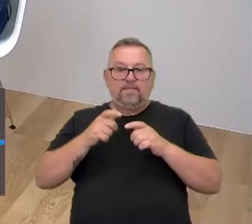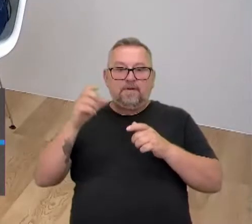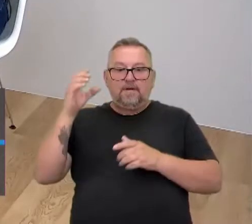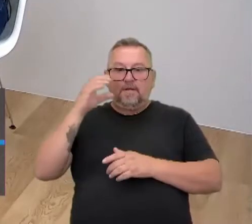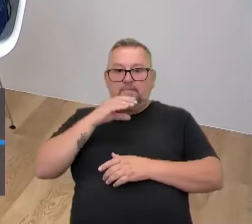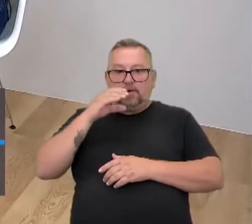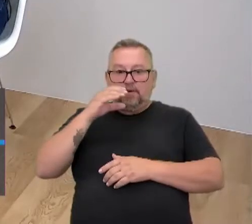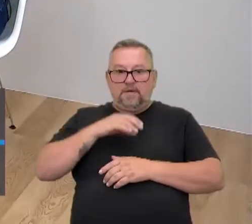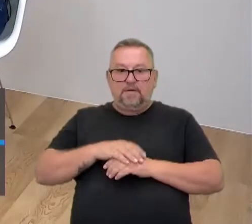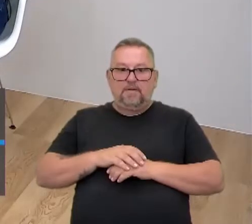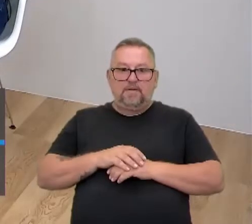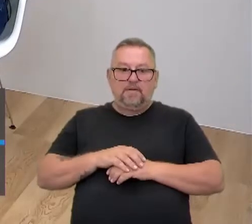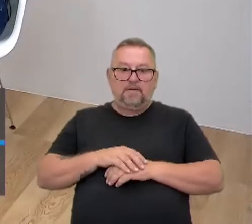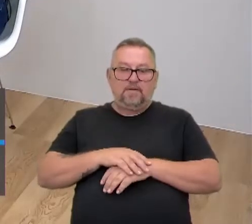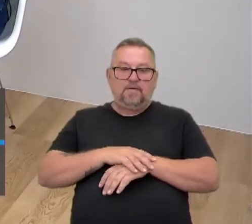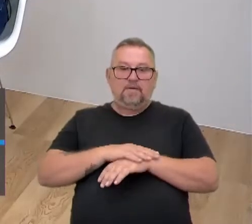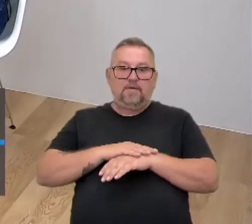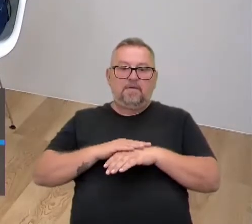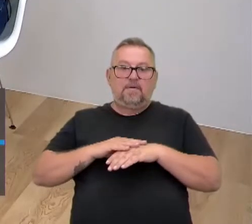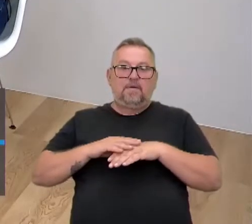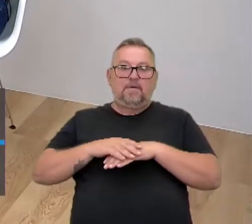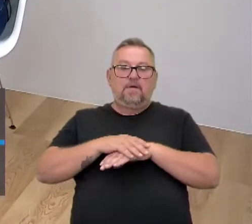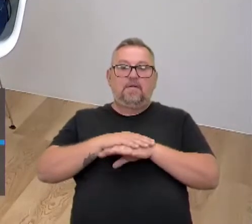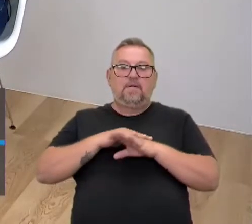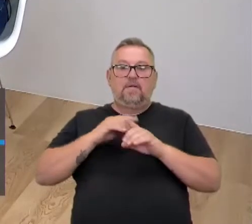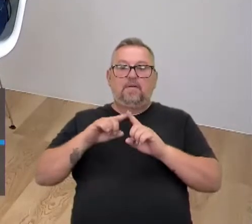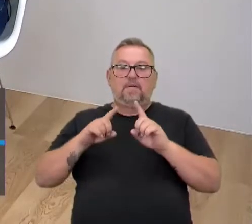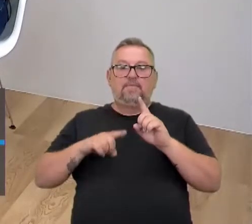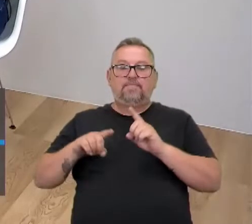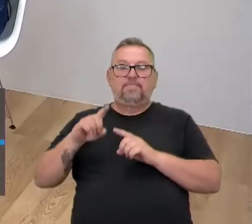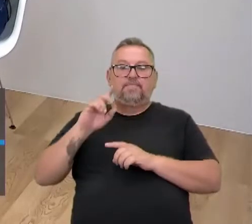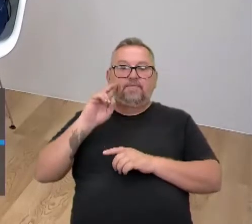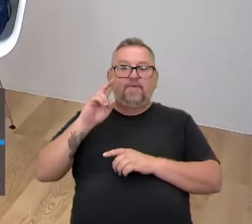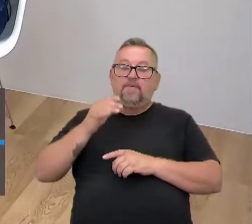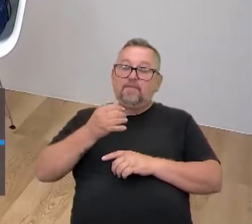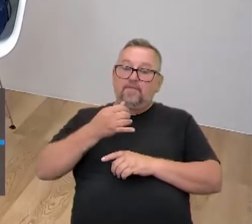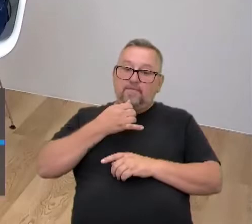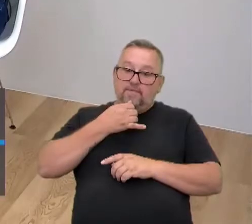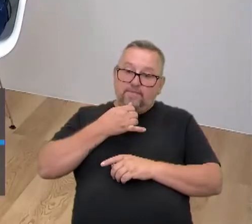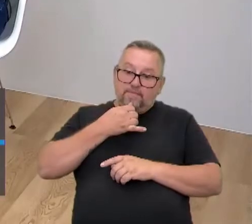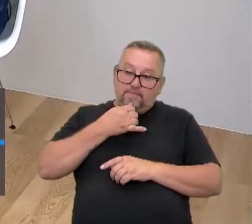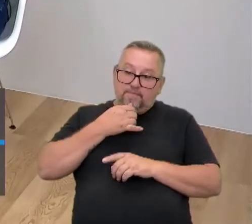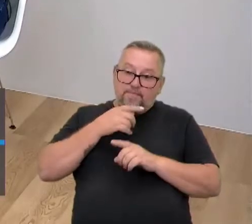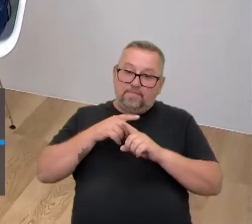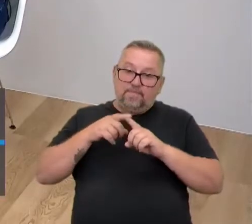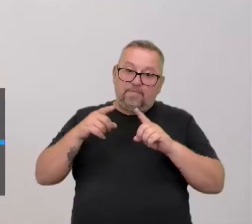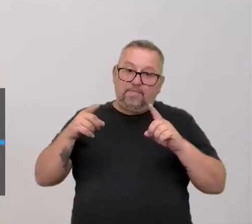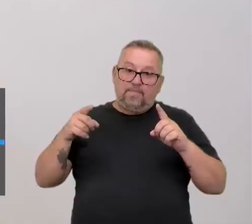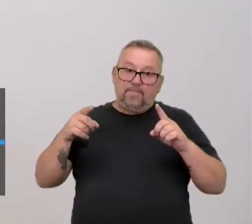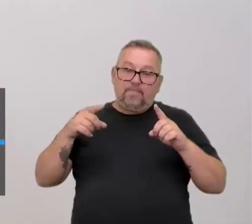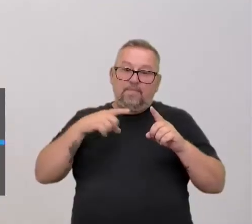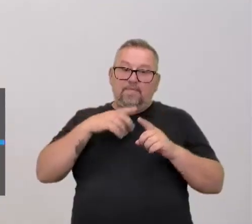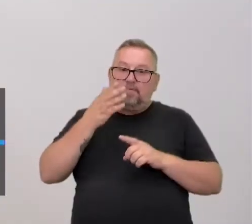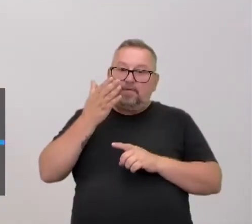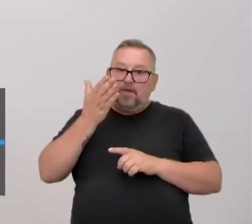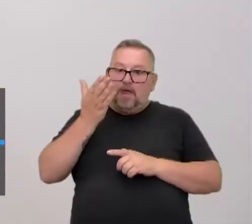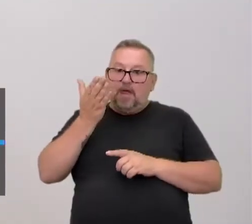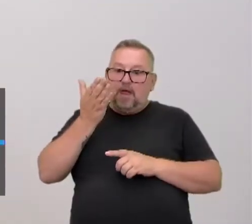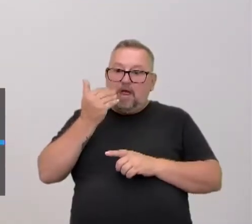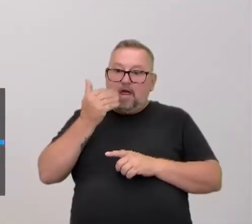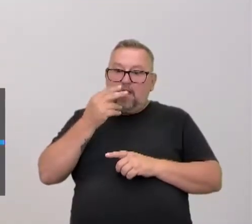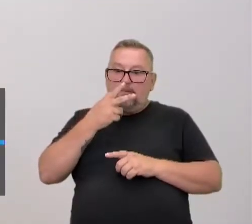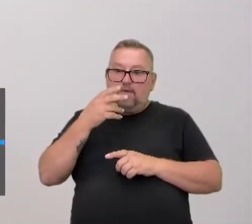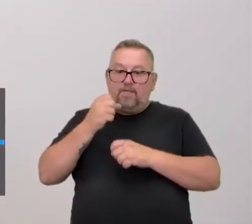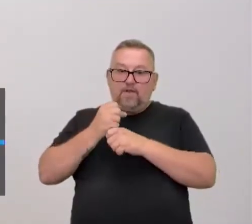rápidas. Eu acho que, infelizmente, não sei se eu estou falando isso com nostalgia, mas a gente está vivendo de uma forma muito rápida nos últimos